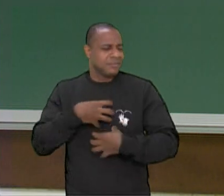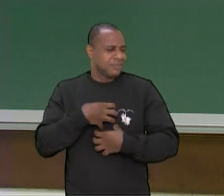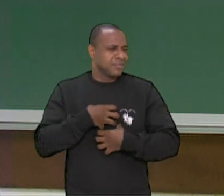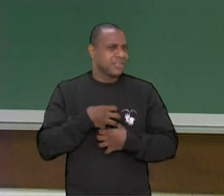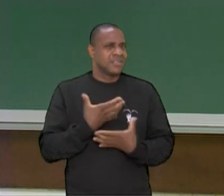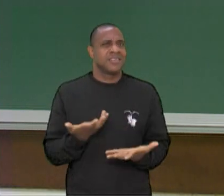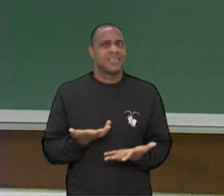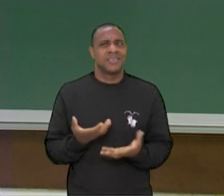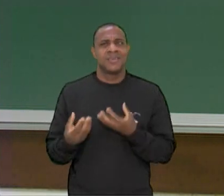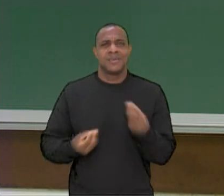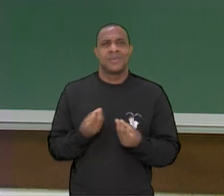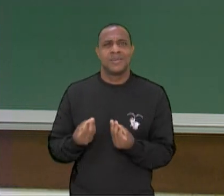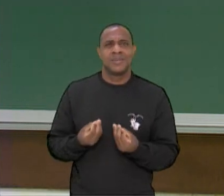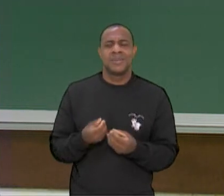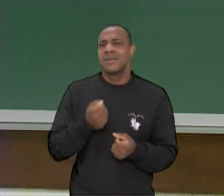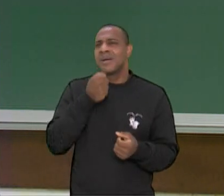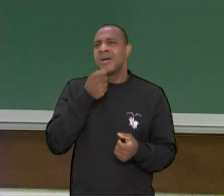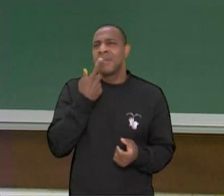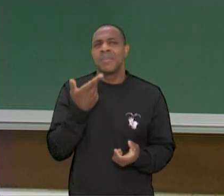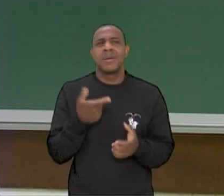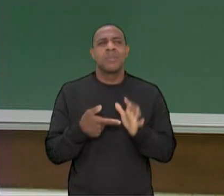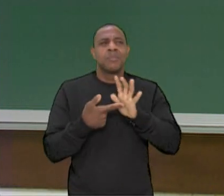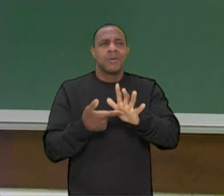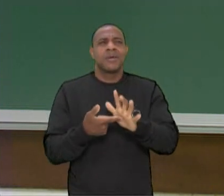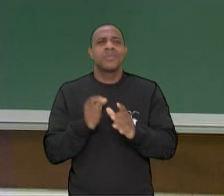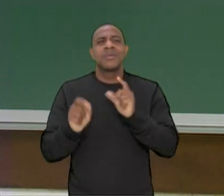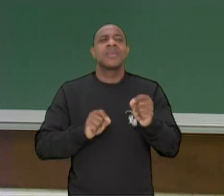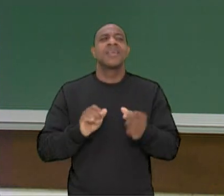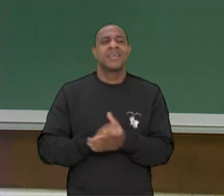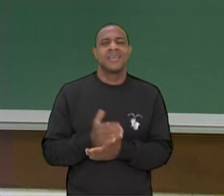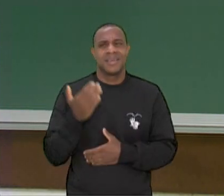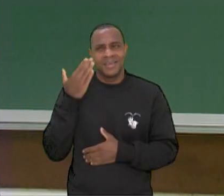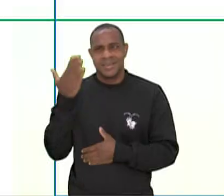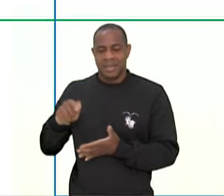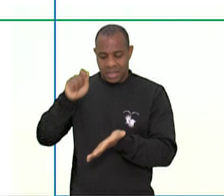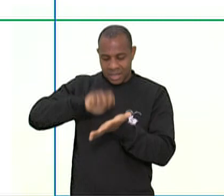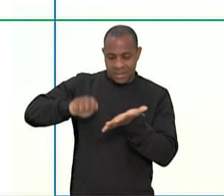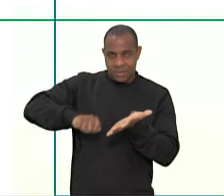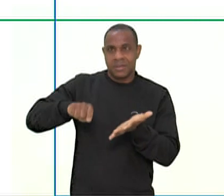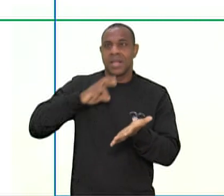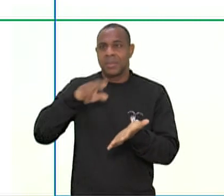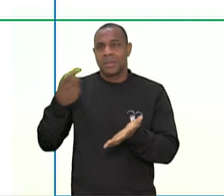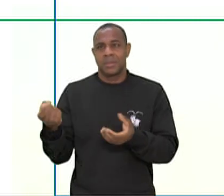Em que consiste o humor? A prof quase entregou para vocês, né? Anota aí, eu volto já.